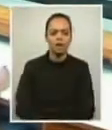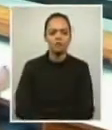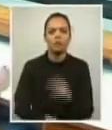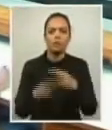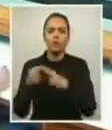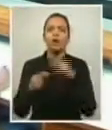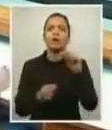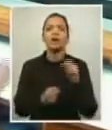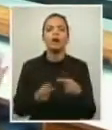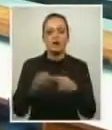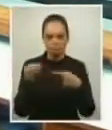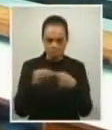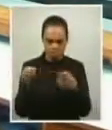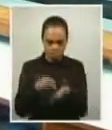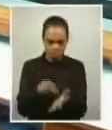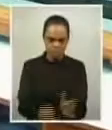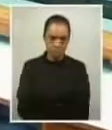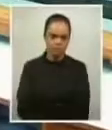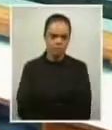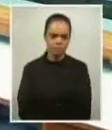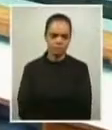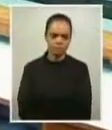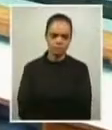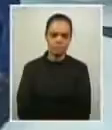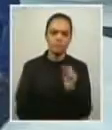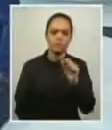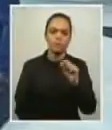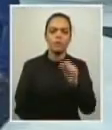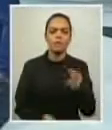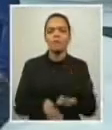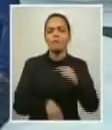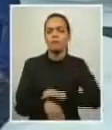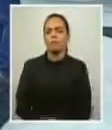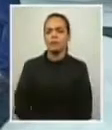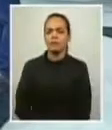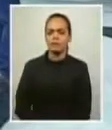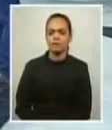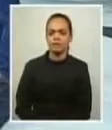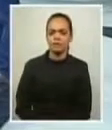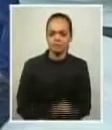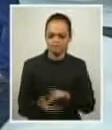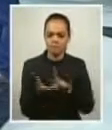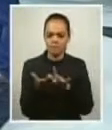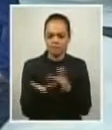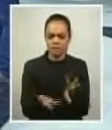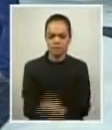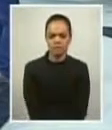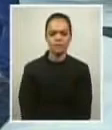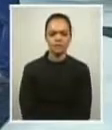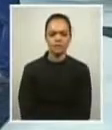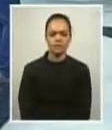uma caneta né bom Então essa ferramenta é meio não é sim